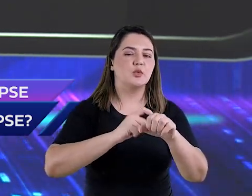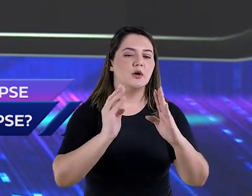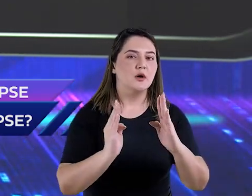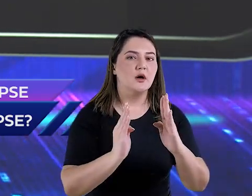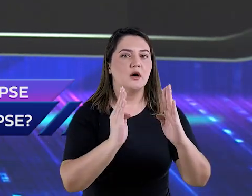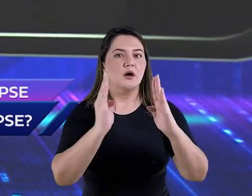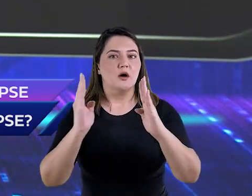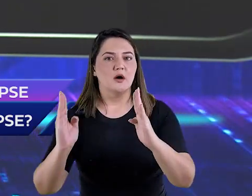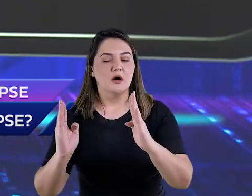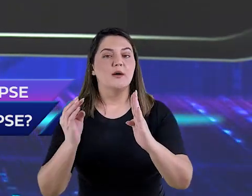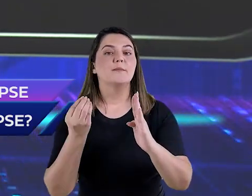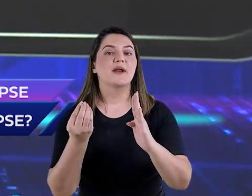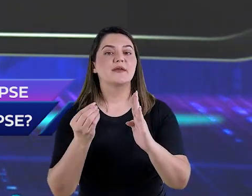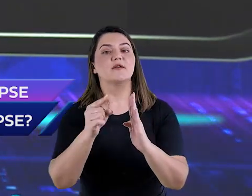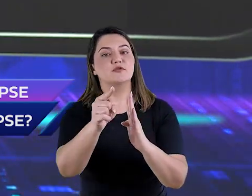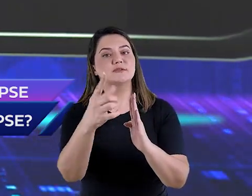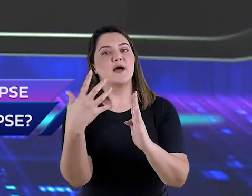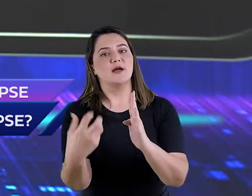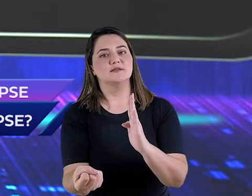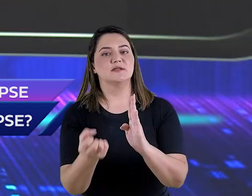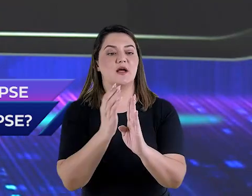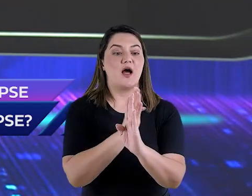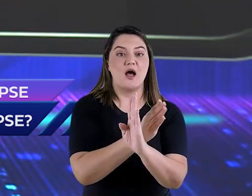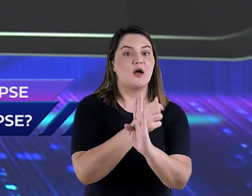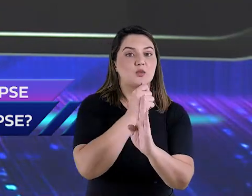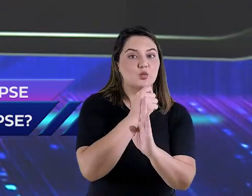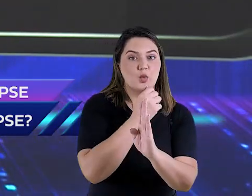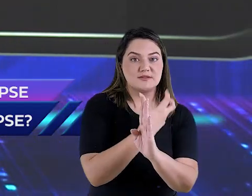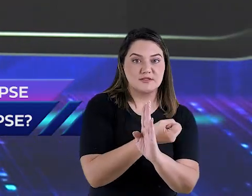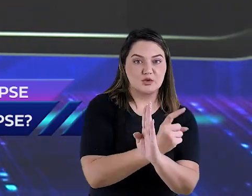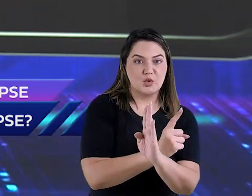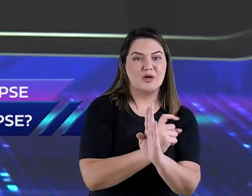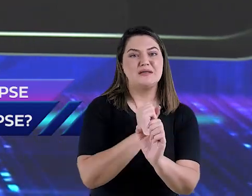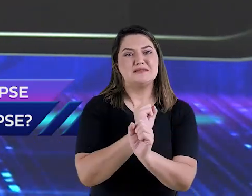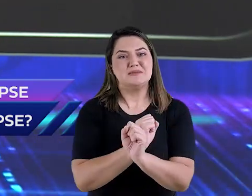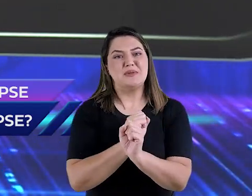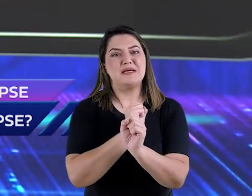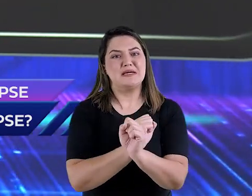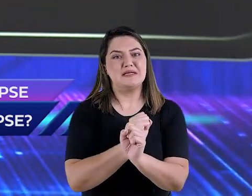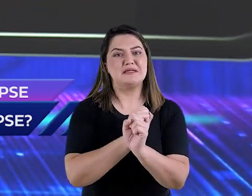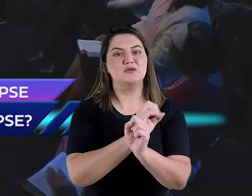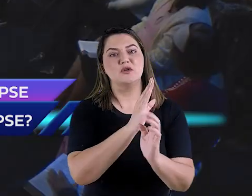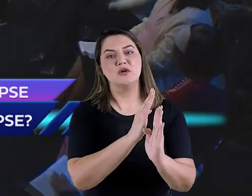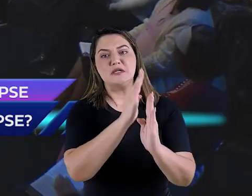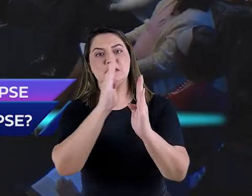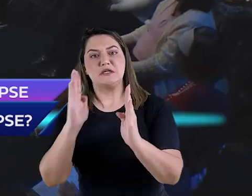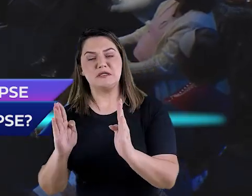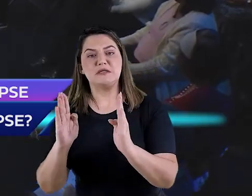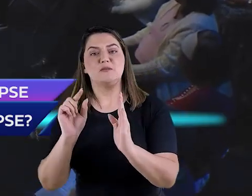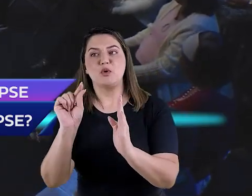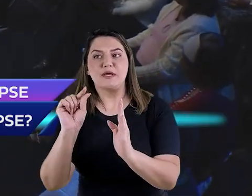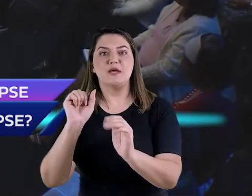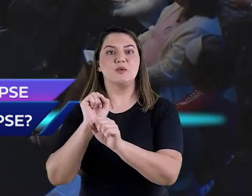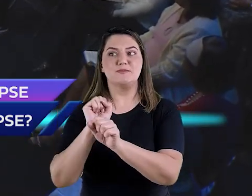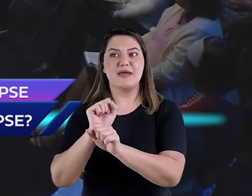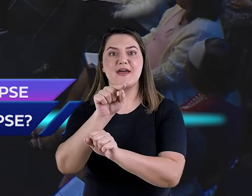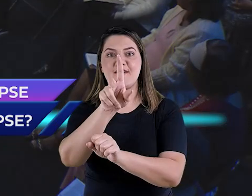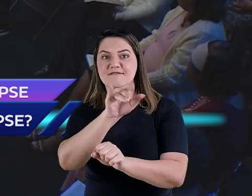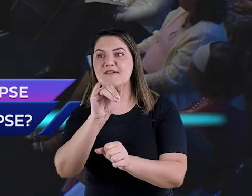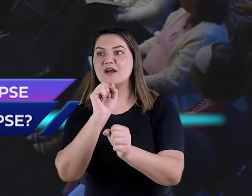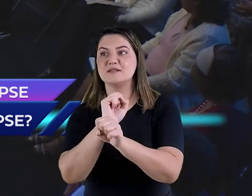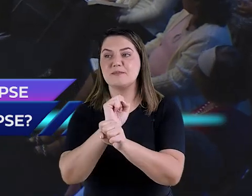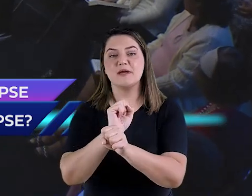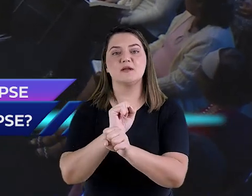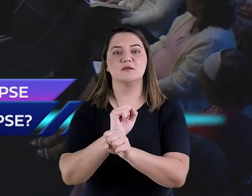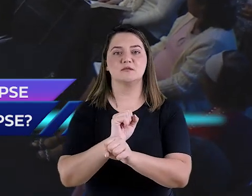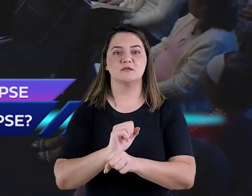aceitarmos a salvação. O que Deus mais quer é voltar a este mundo e levar todos os seres humanos à salvação. Mas Deus vai